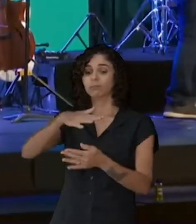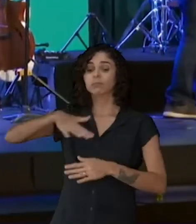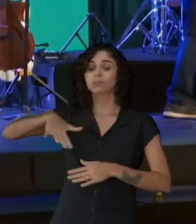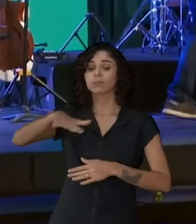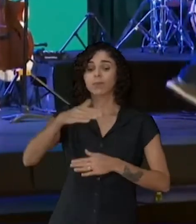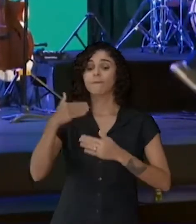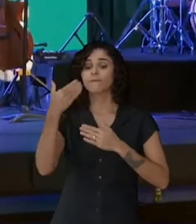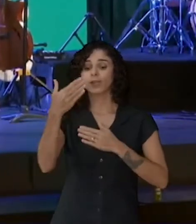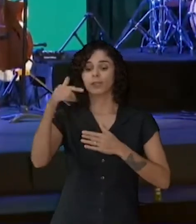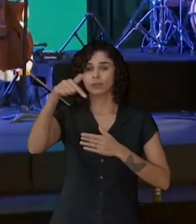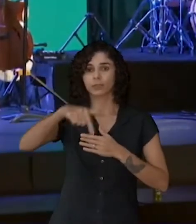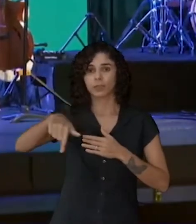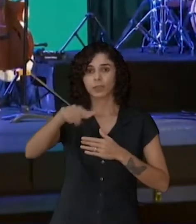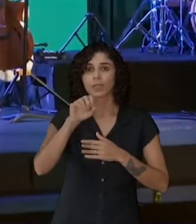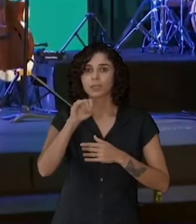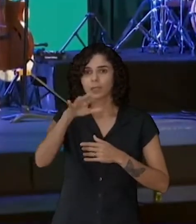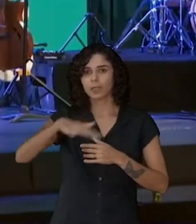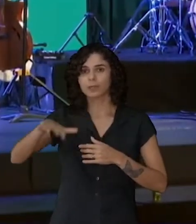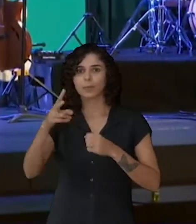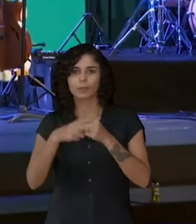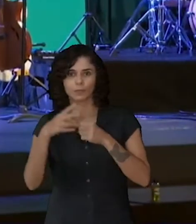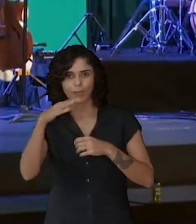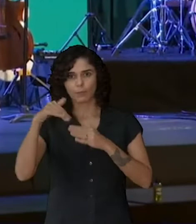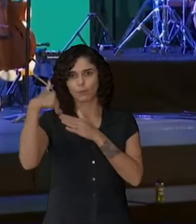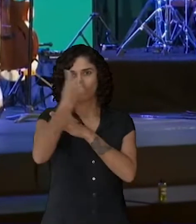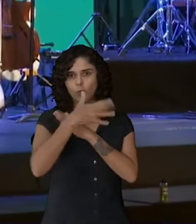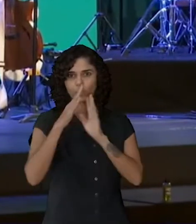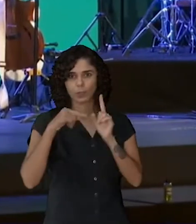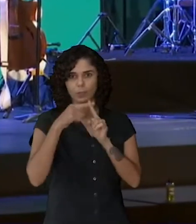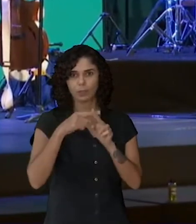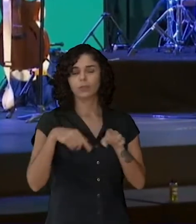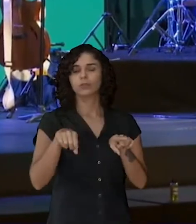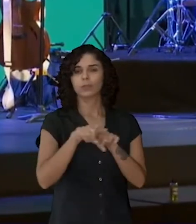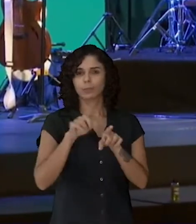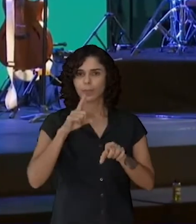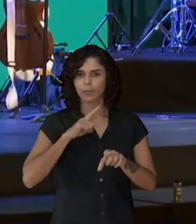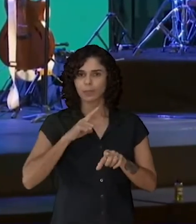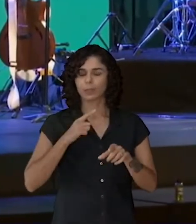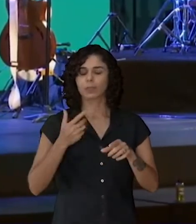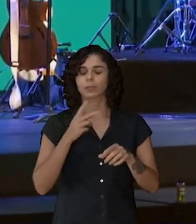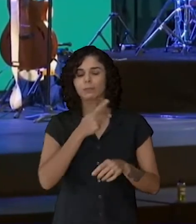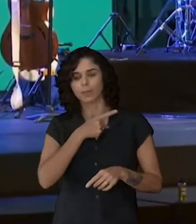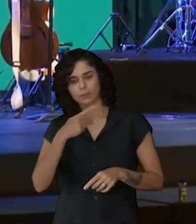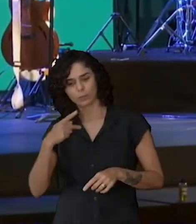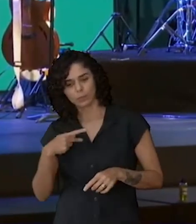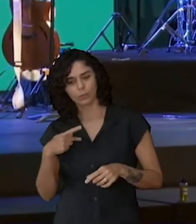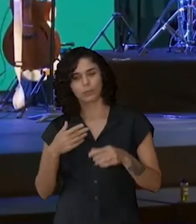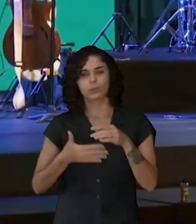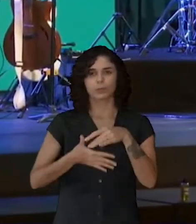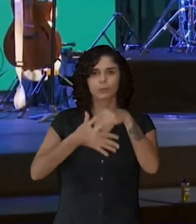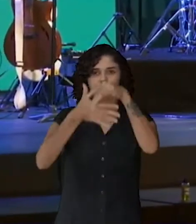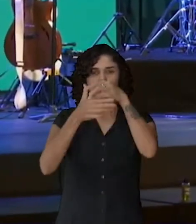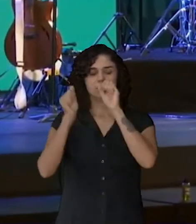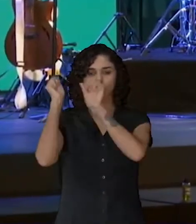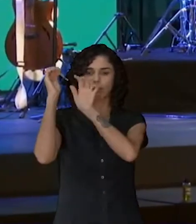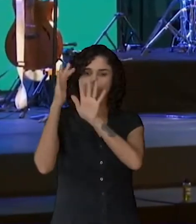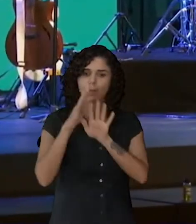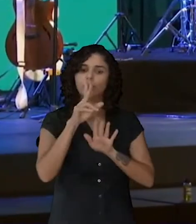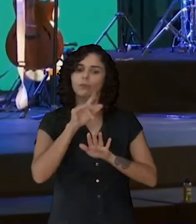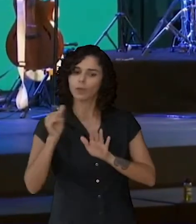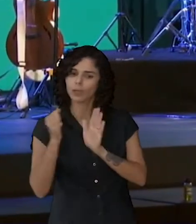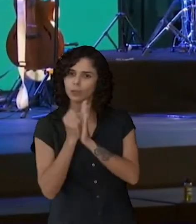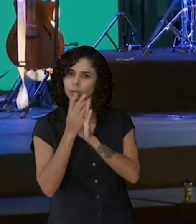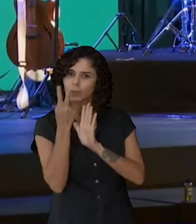está no Espaço Verbo, mesma coisa. Tem pastores e ministros aí, que vão orar junto com você, vão impor as mãos. Se